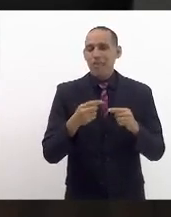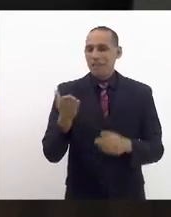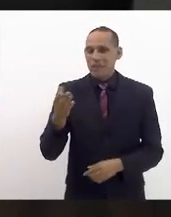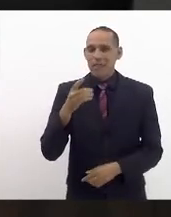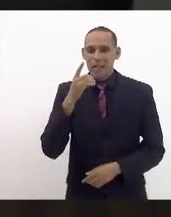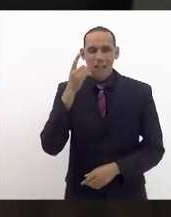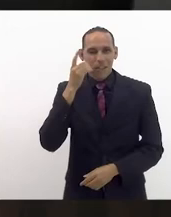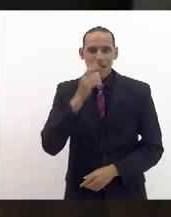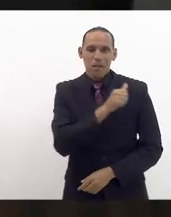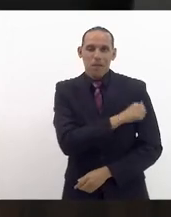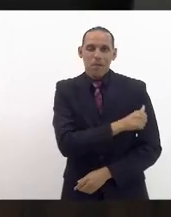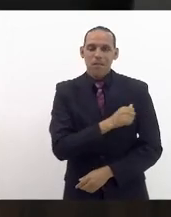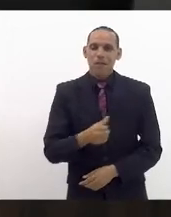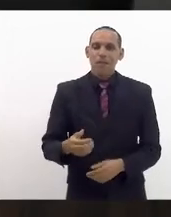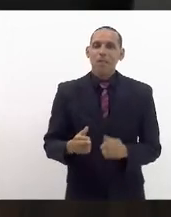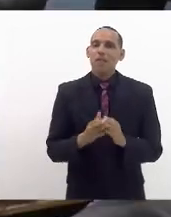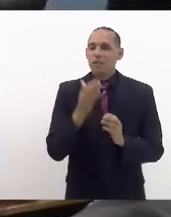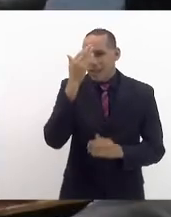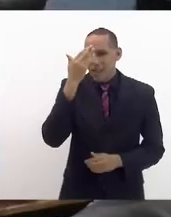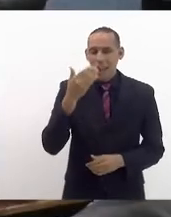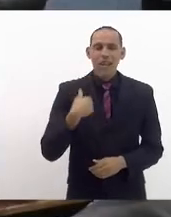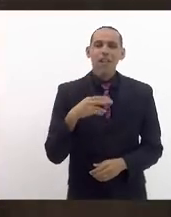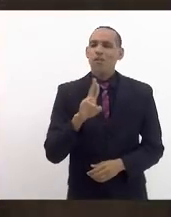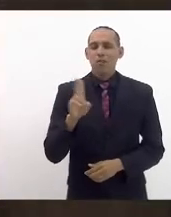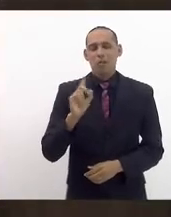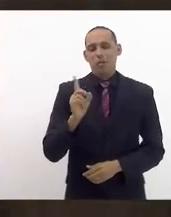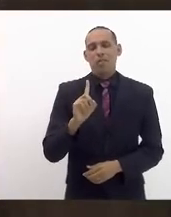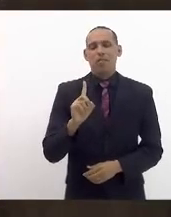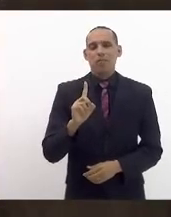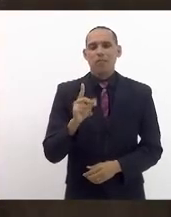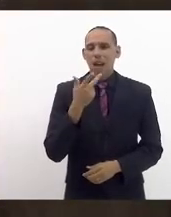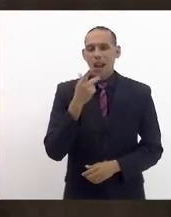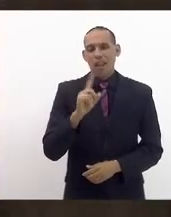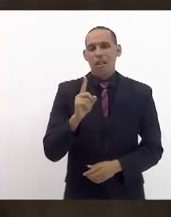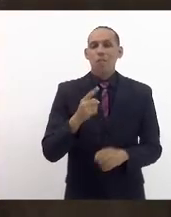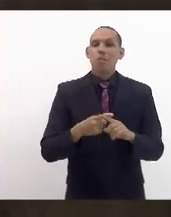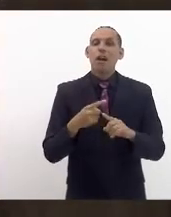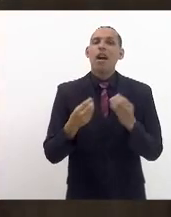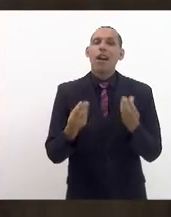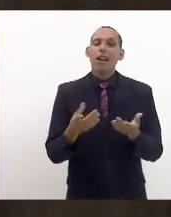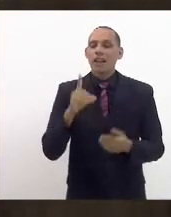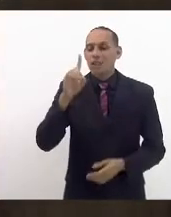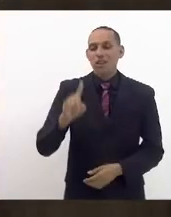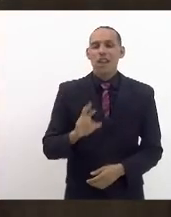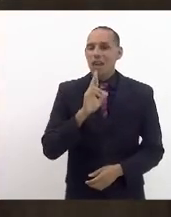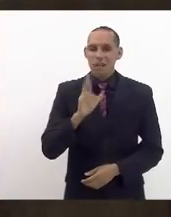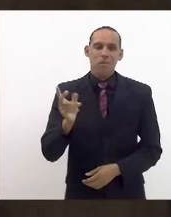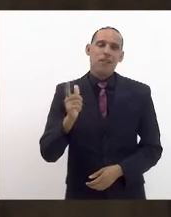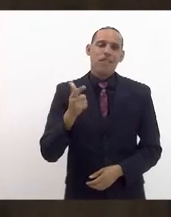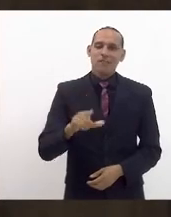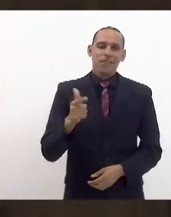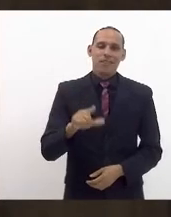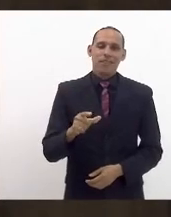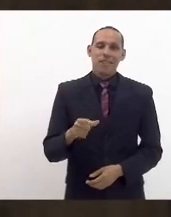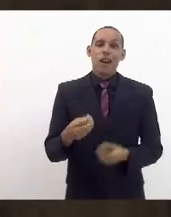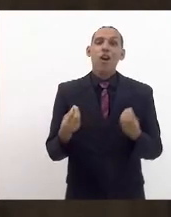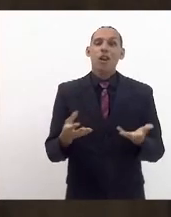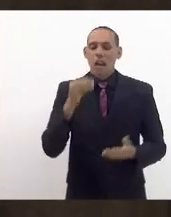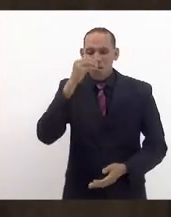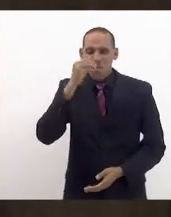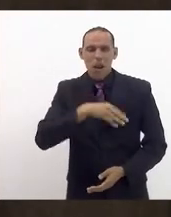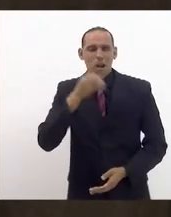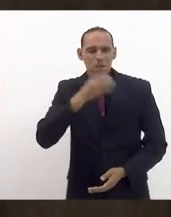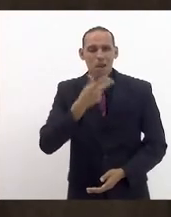por favor. Obrigada, presidente. Eu não vou citar nome... Para não dar direito de resposta, obviamente, a tanta ignorância